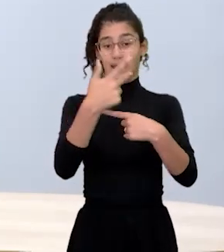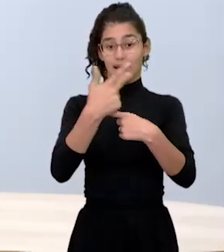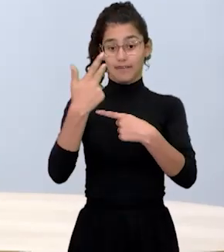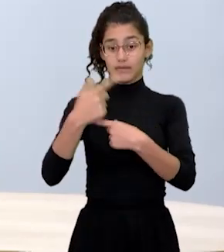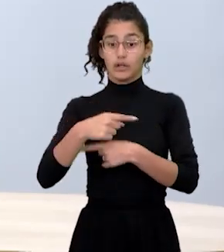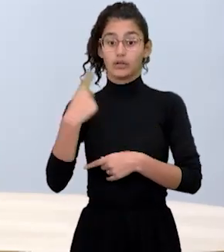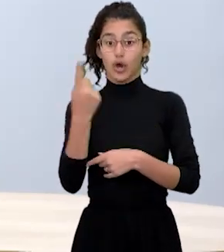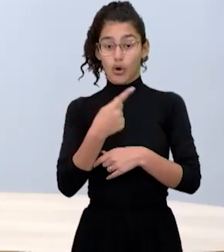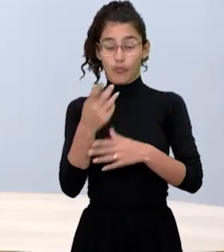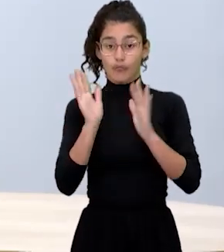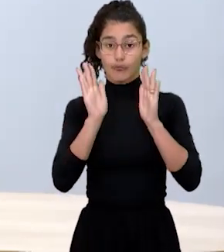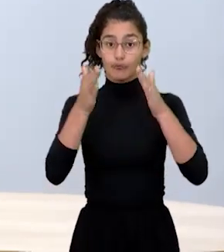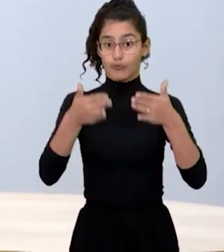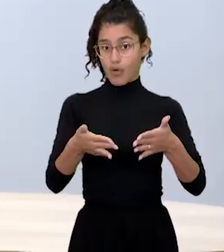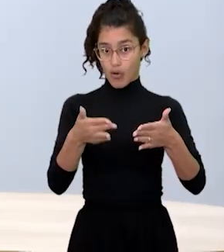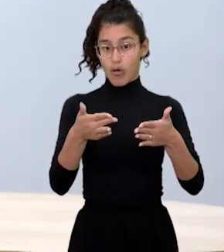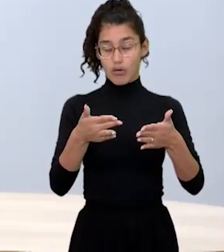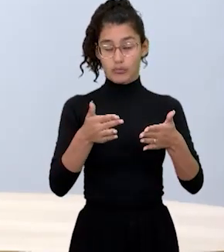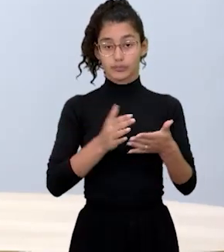nossa intenção é sempre